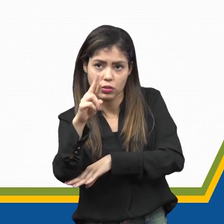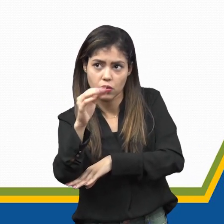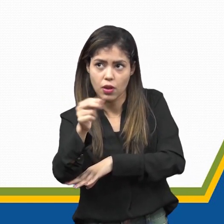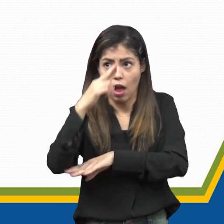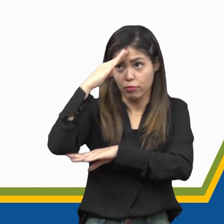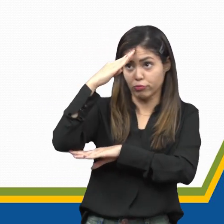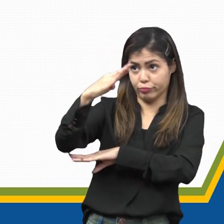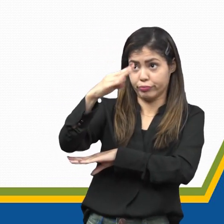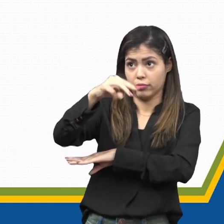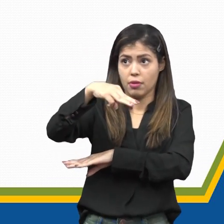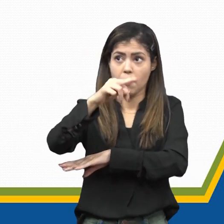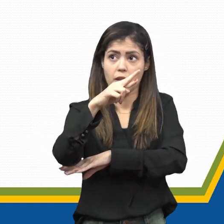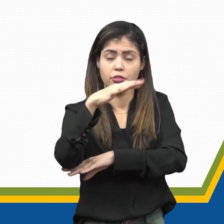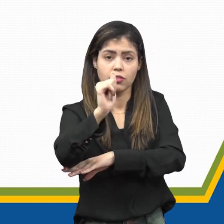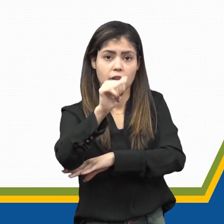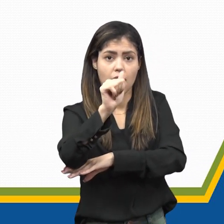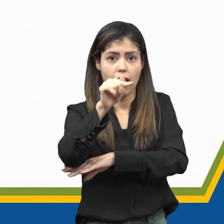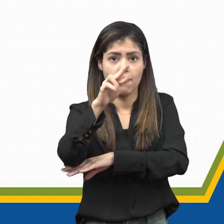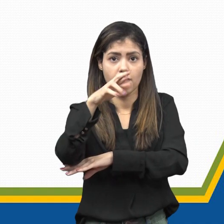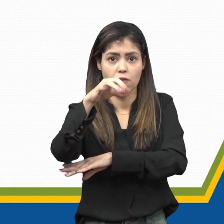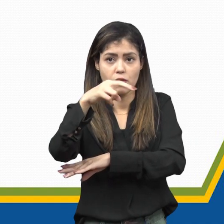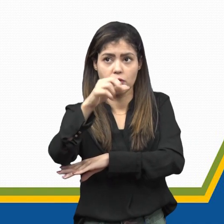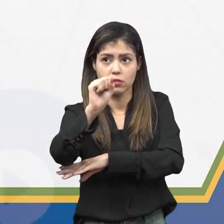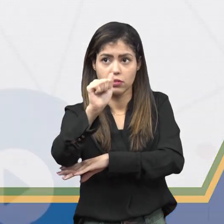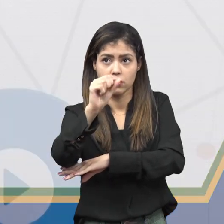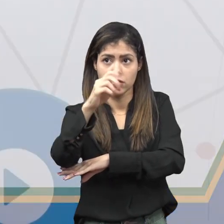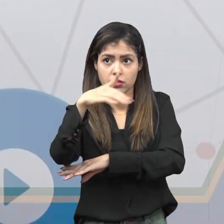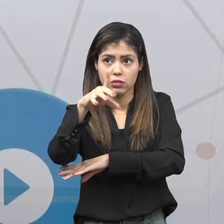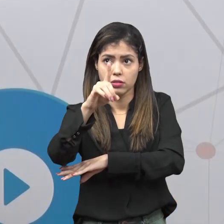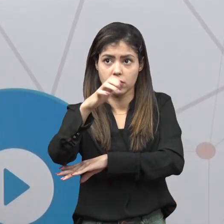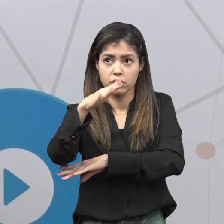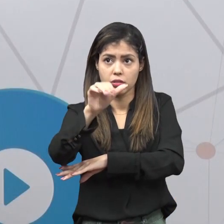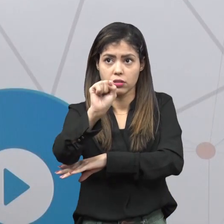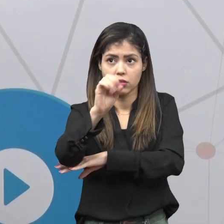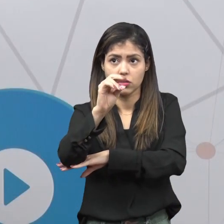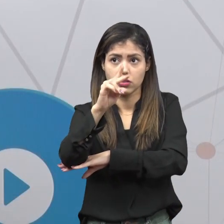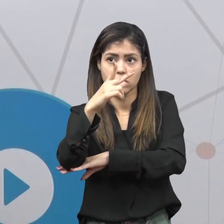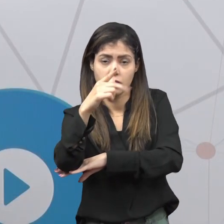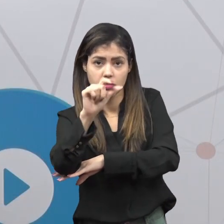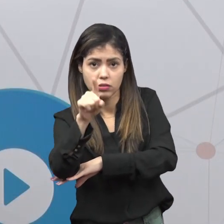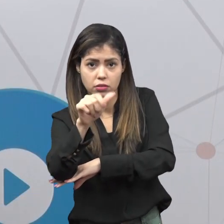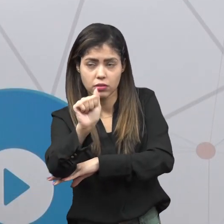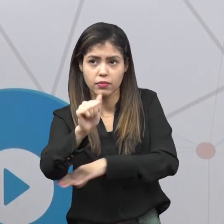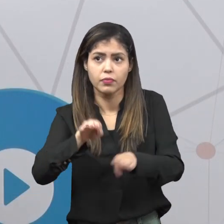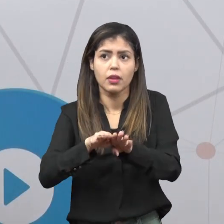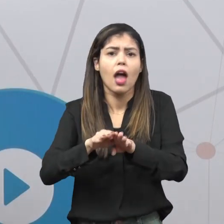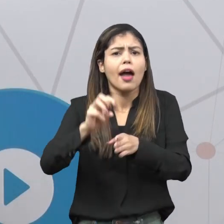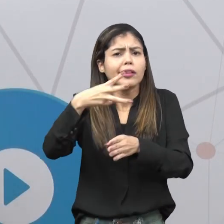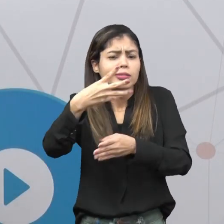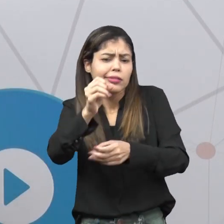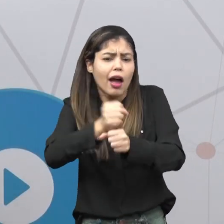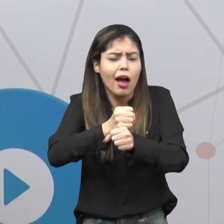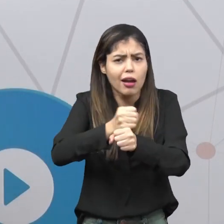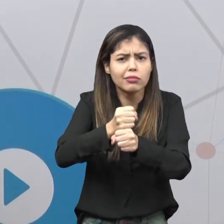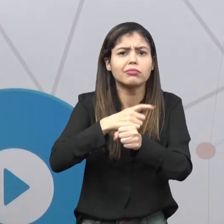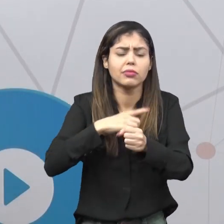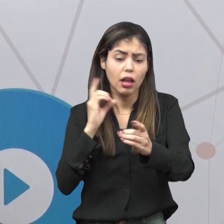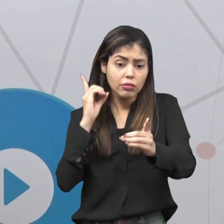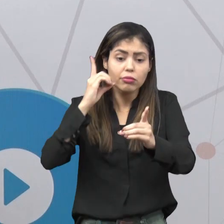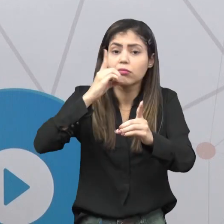Martim Afonso de Souza. Então, esse período ele vai aí nesses 30 anos em que inicialmente o